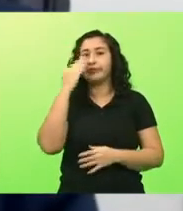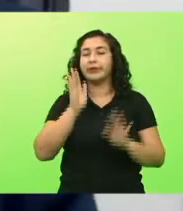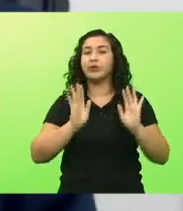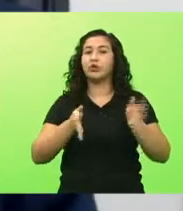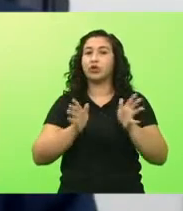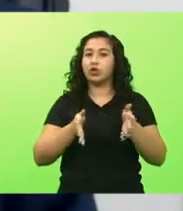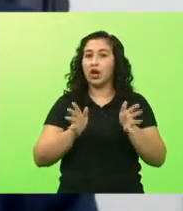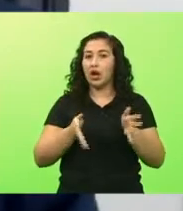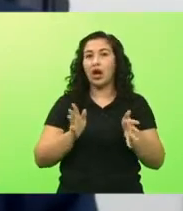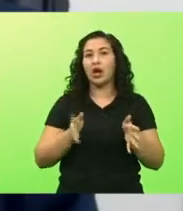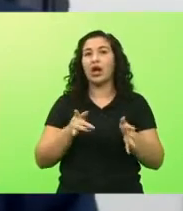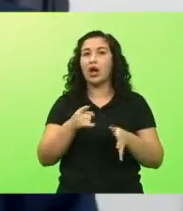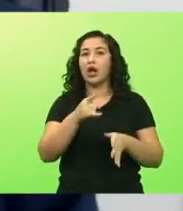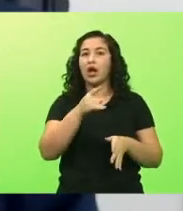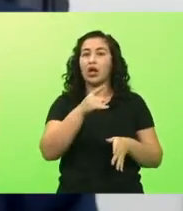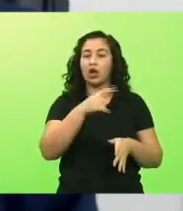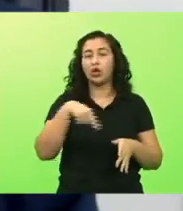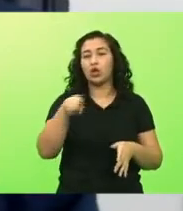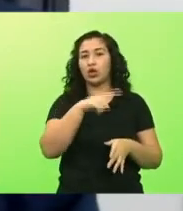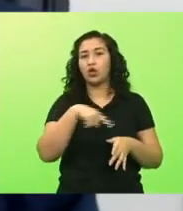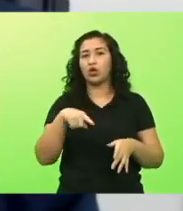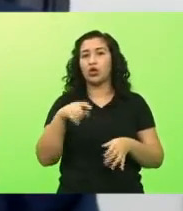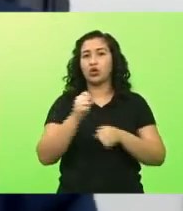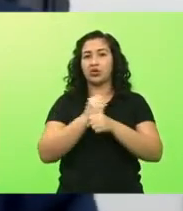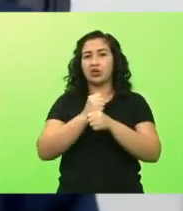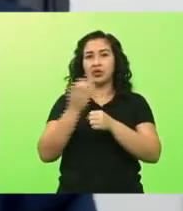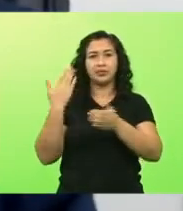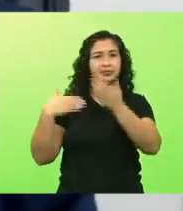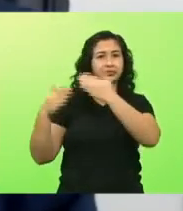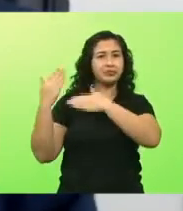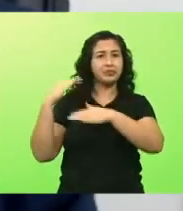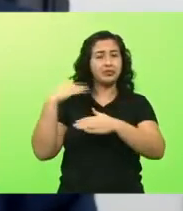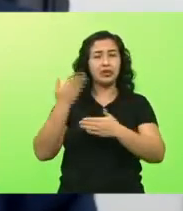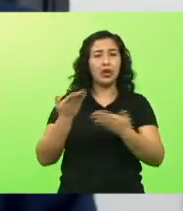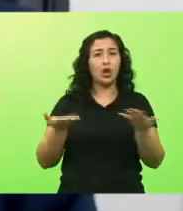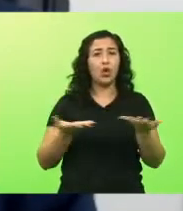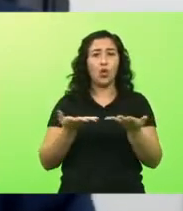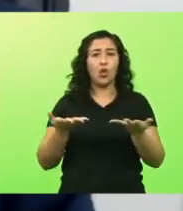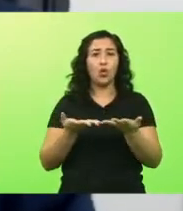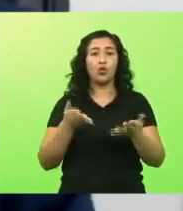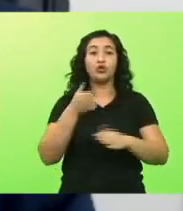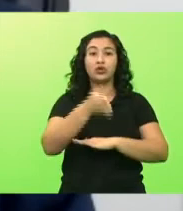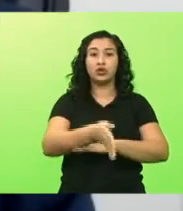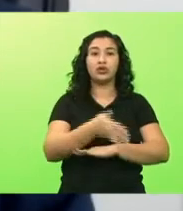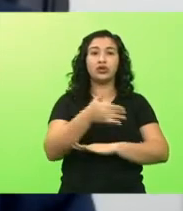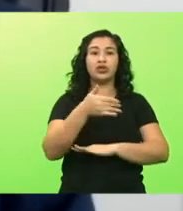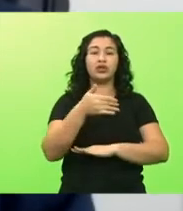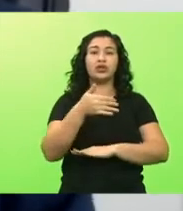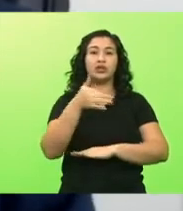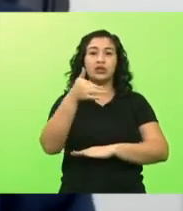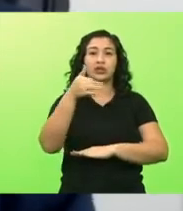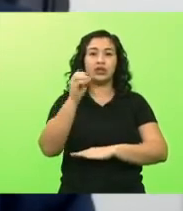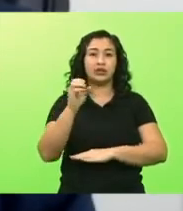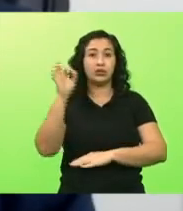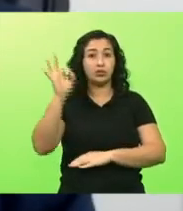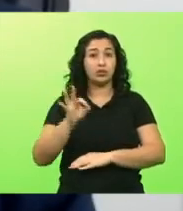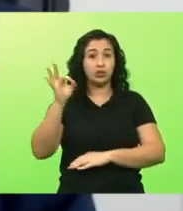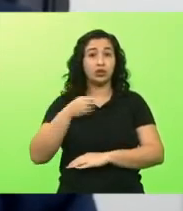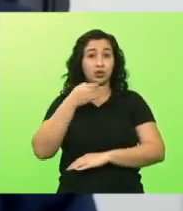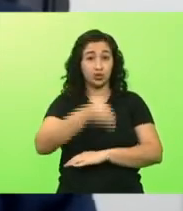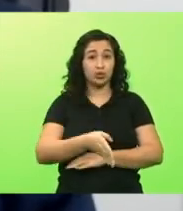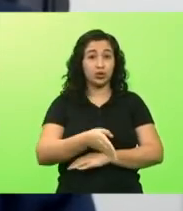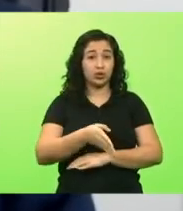aí nos últimos anos aula 100% presencial e todo mundo está sabendo que a